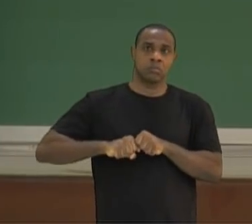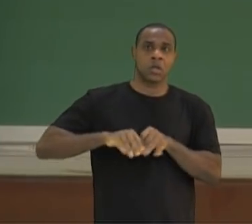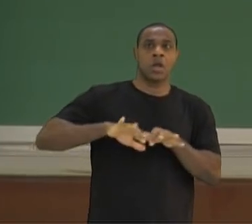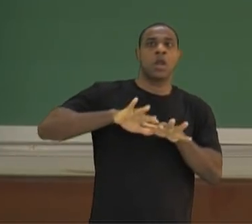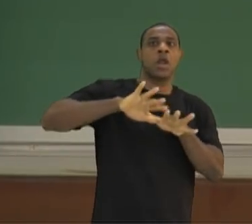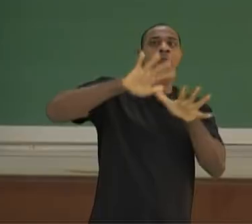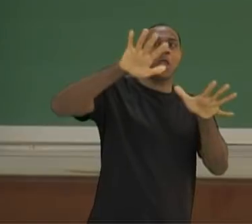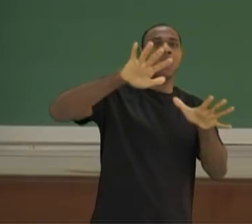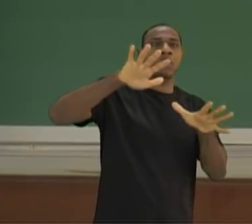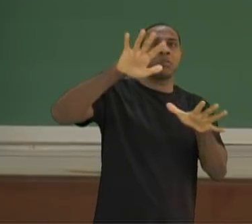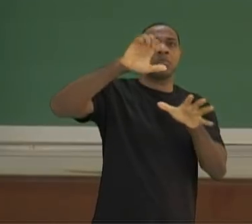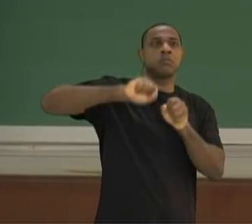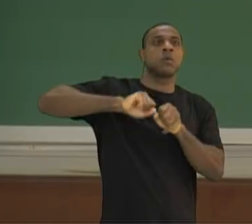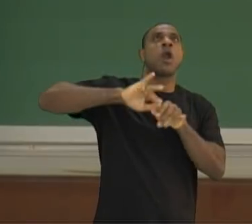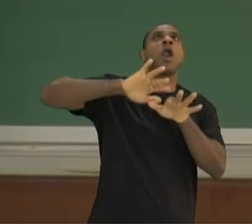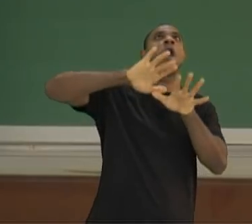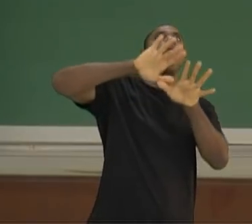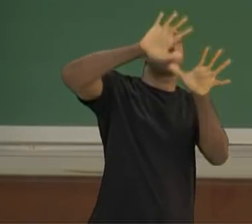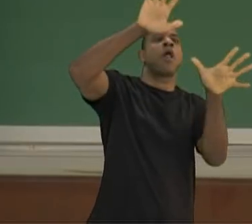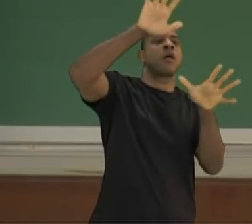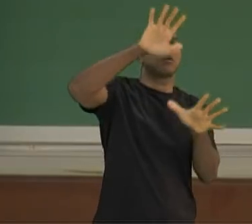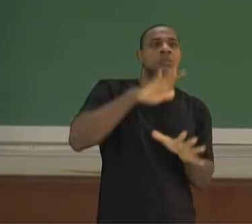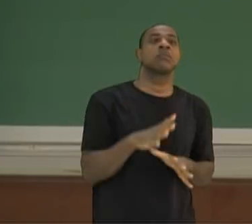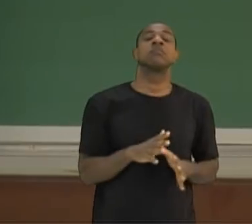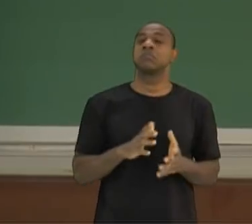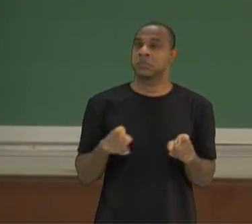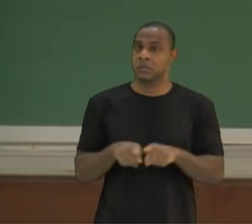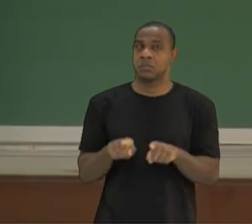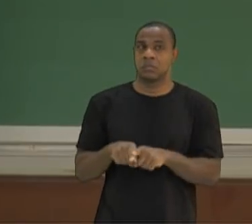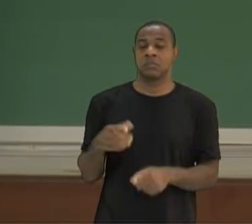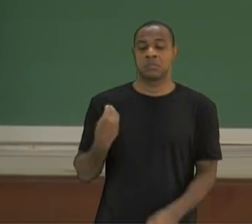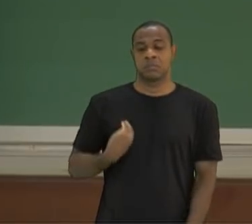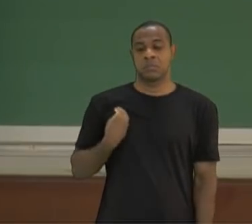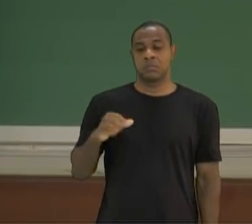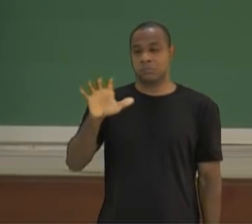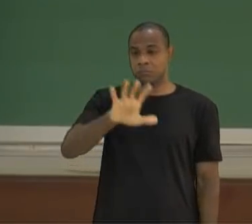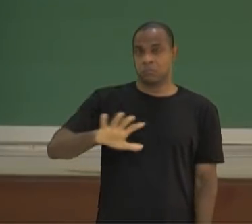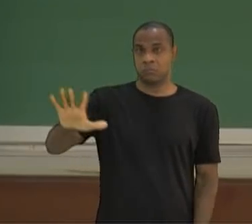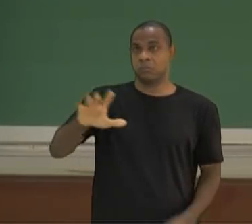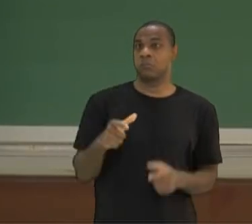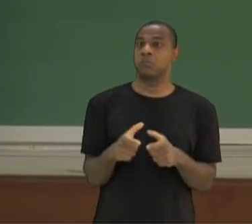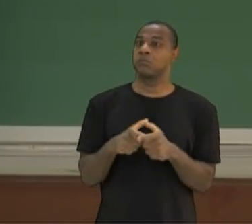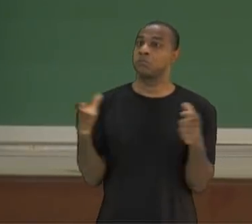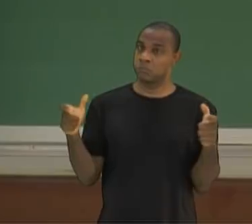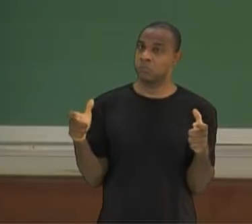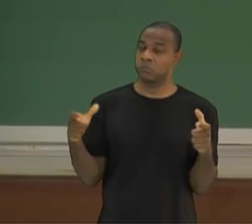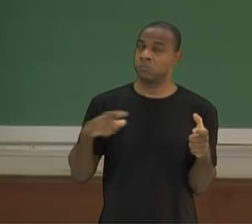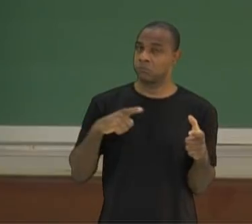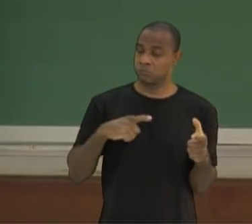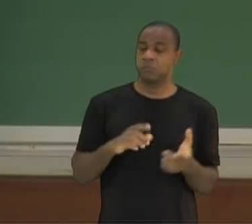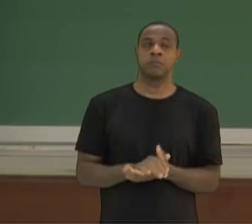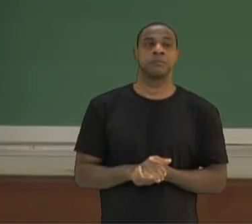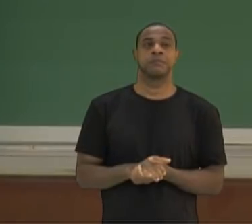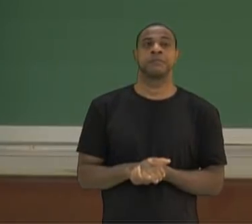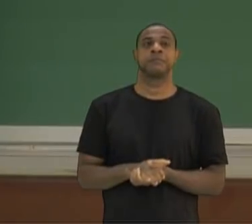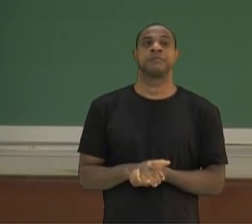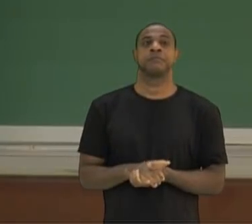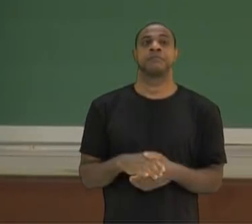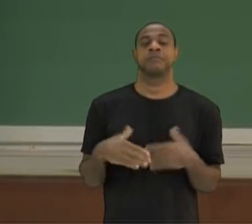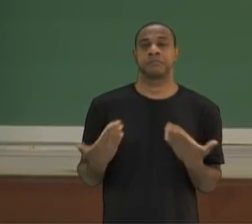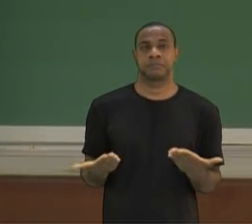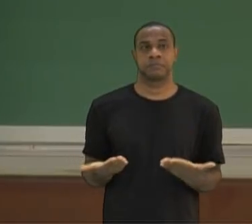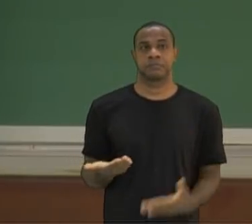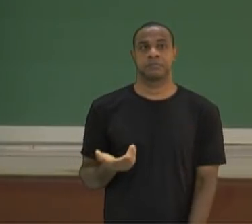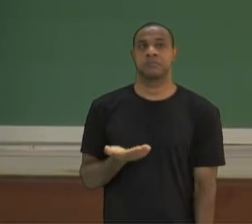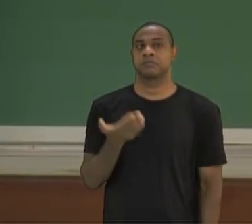outras partes do Brasil, ainda é muito significativa a presença ali no Sudeste em relação às outras regiões, ok? E aí se